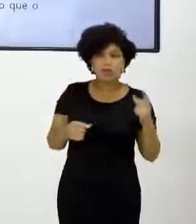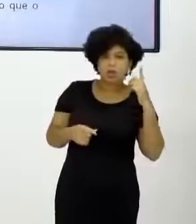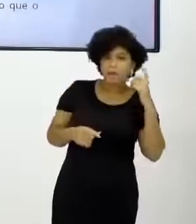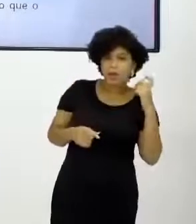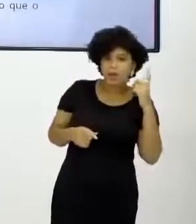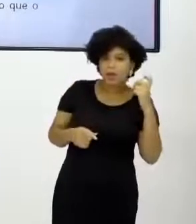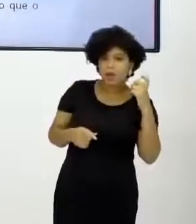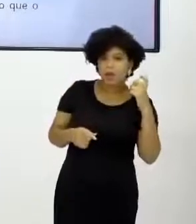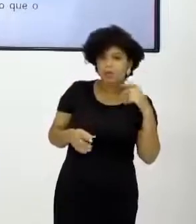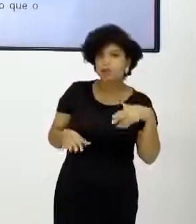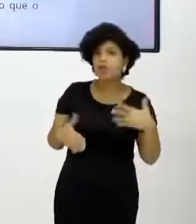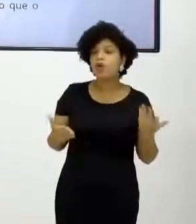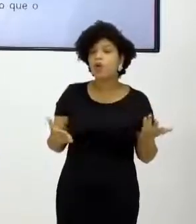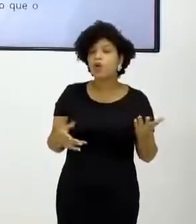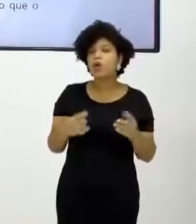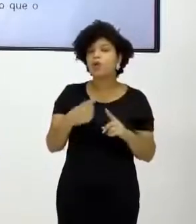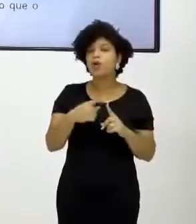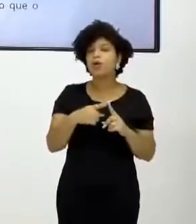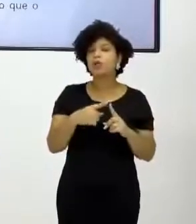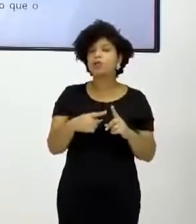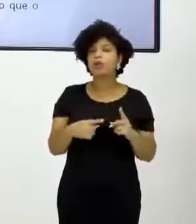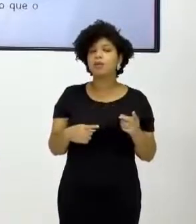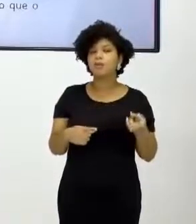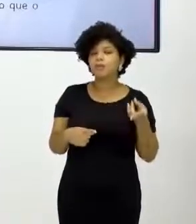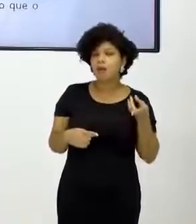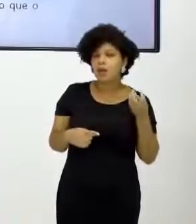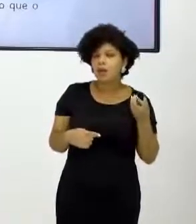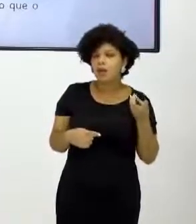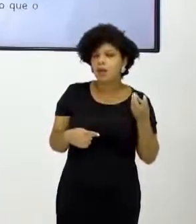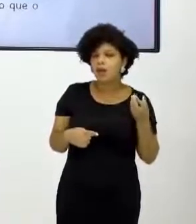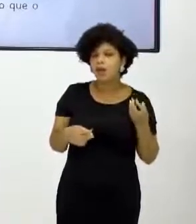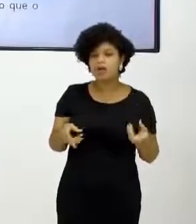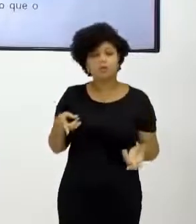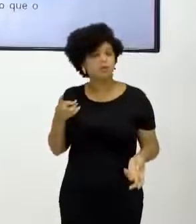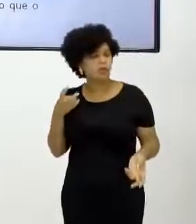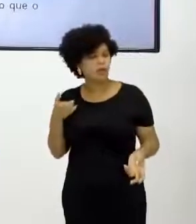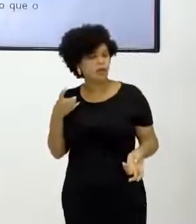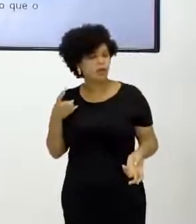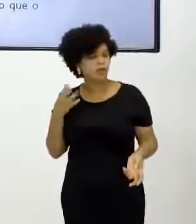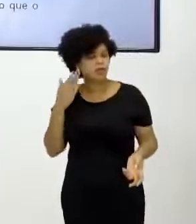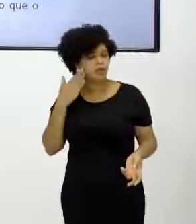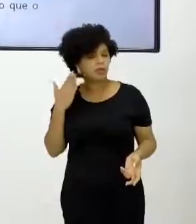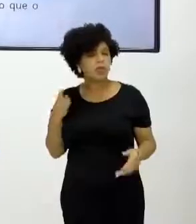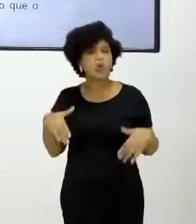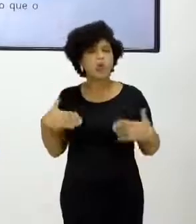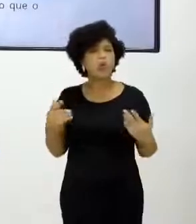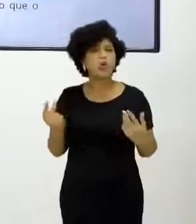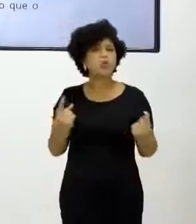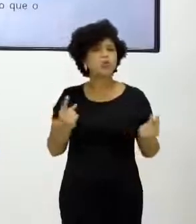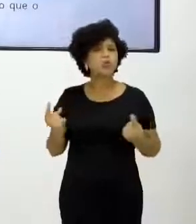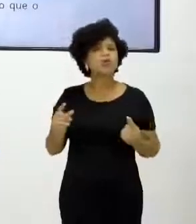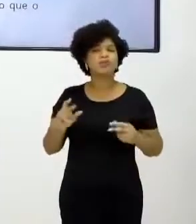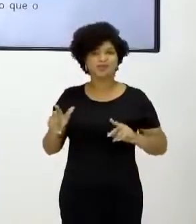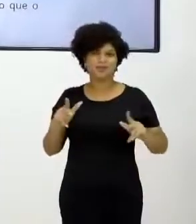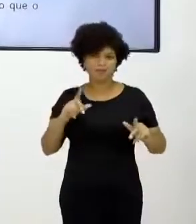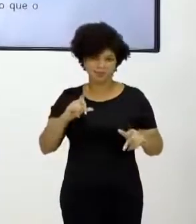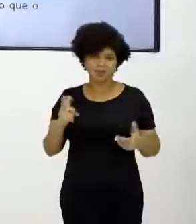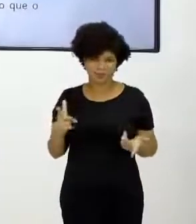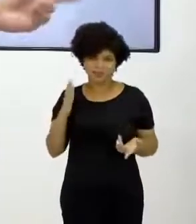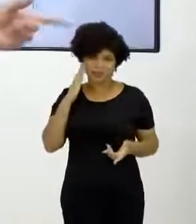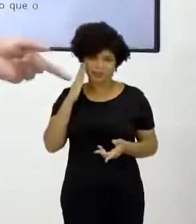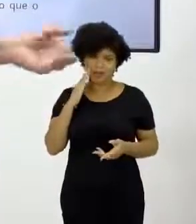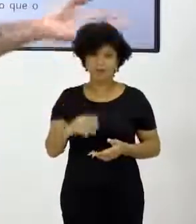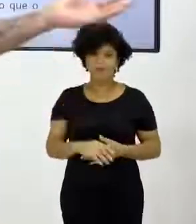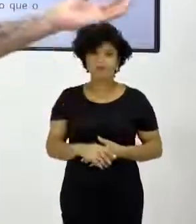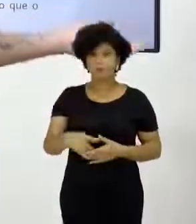e isso através do quê? Do seu timbre. O timbre depende do quê? Depende da fonte sonora que está emitindo,